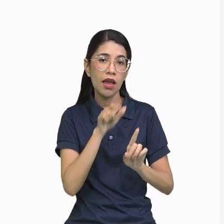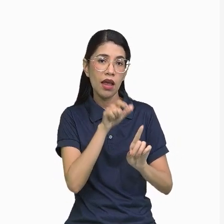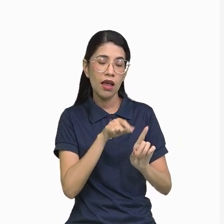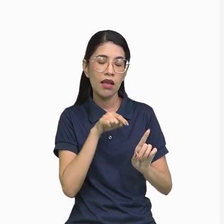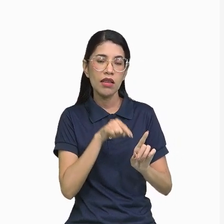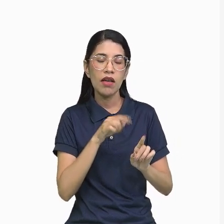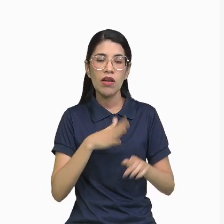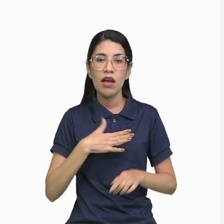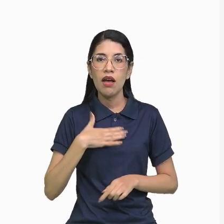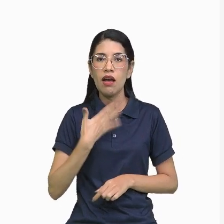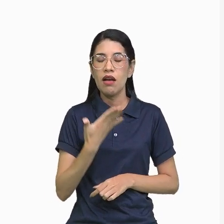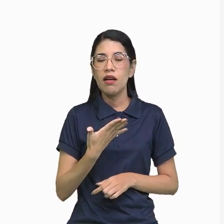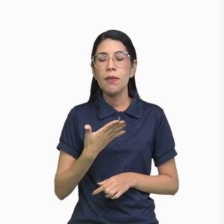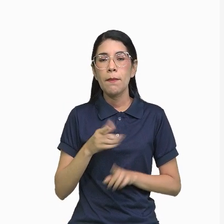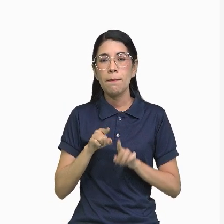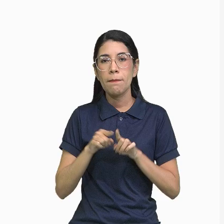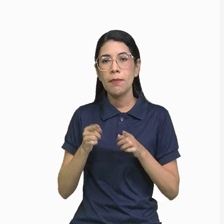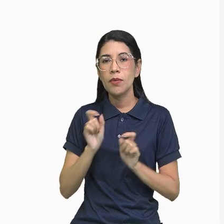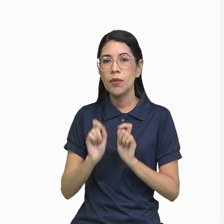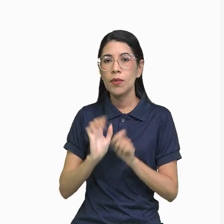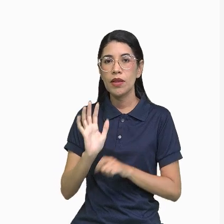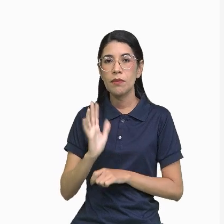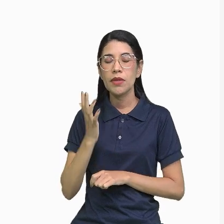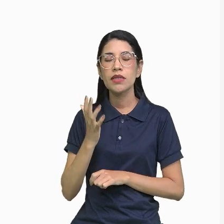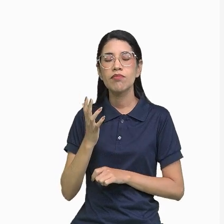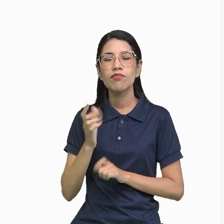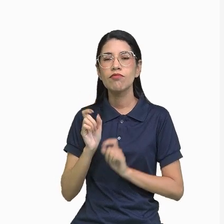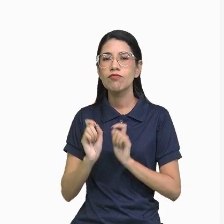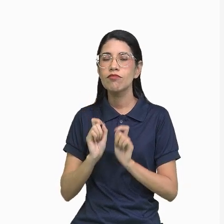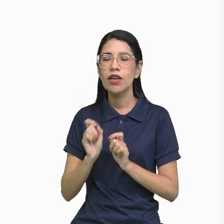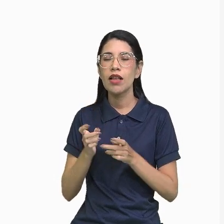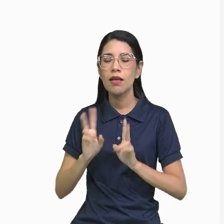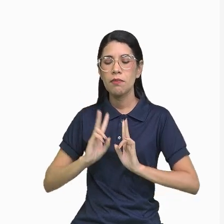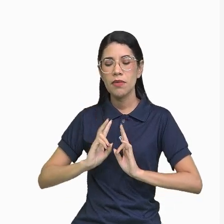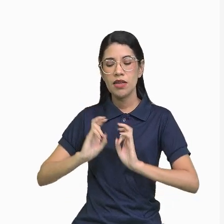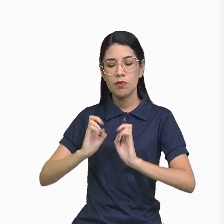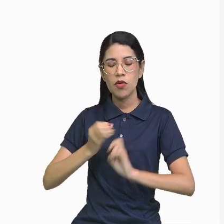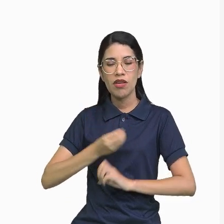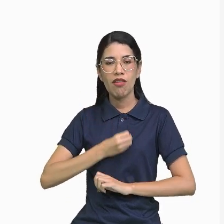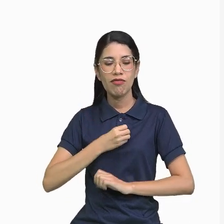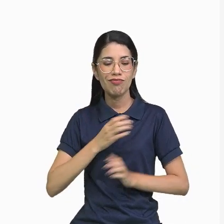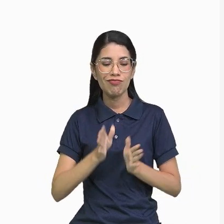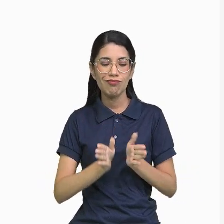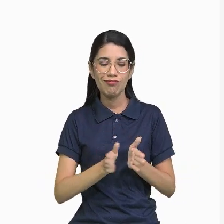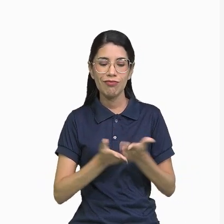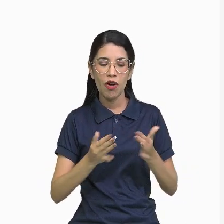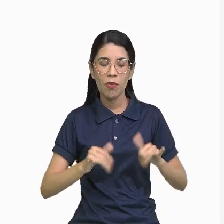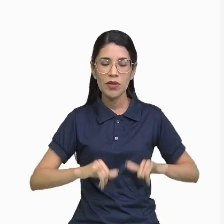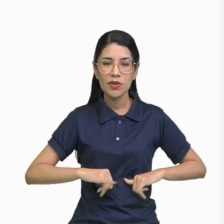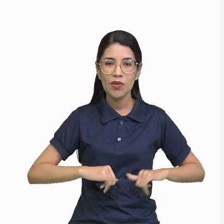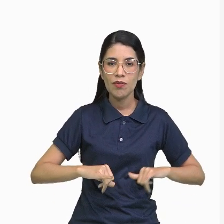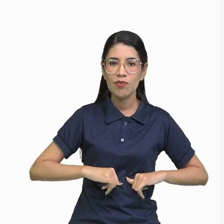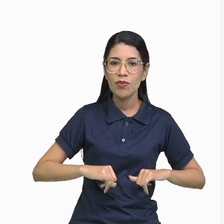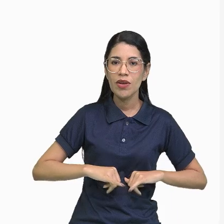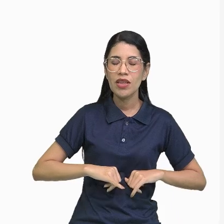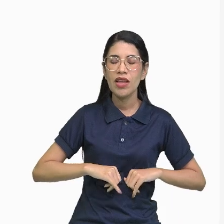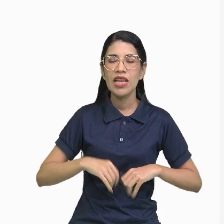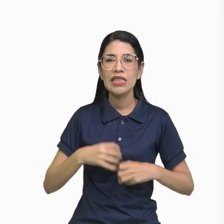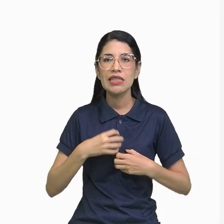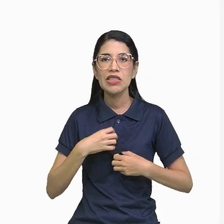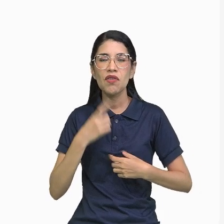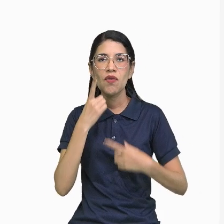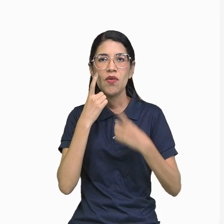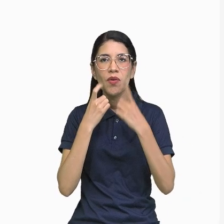espantada. Só então vira que sua vida era uma miséria. Teve vontade de chorar ao